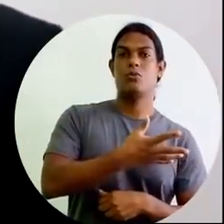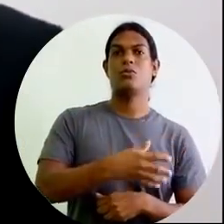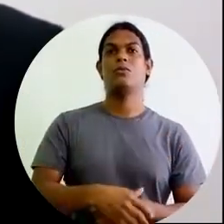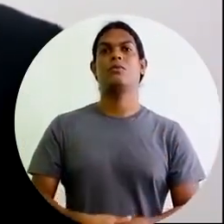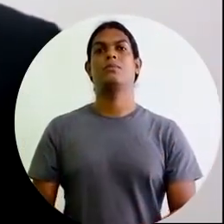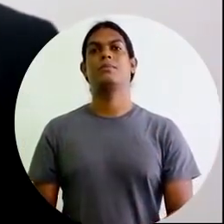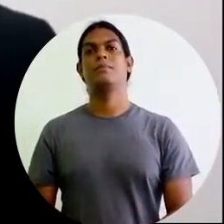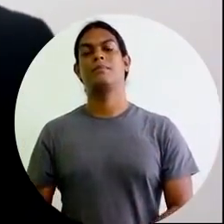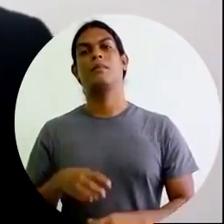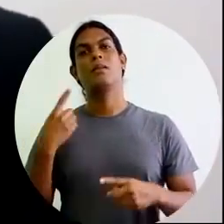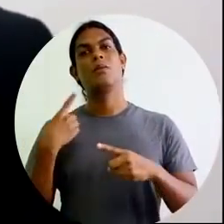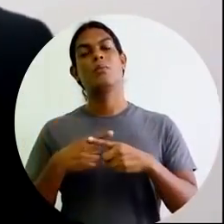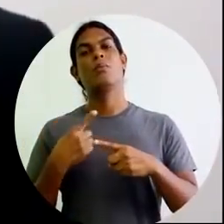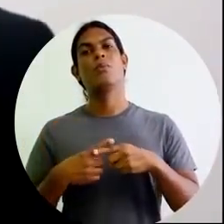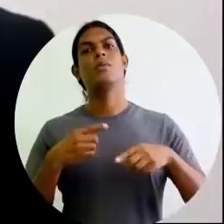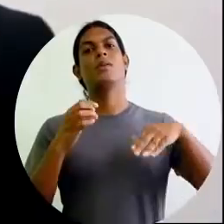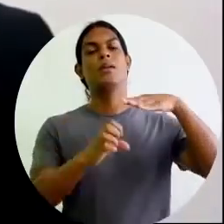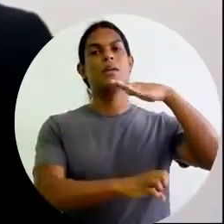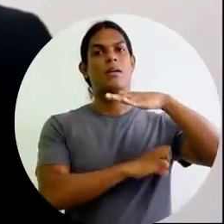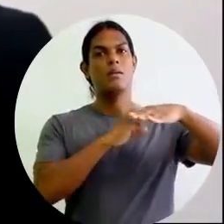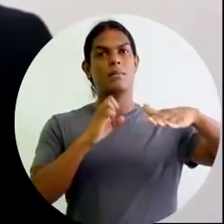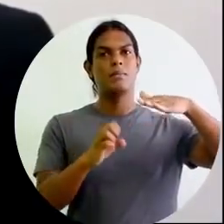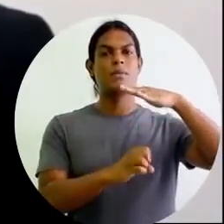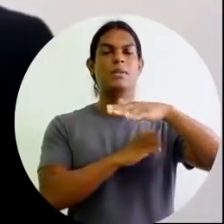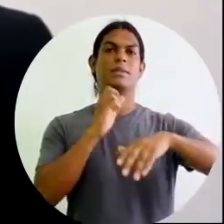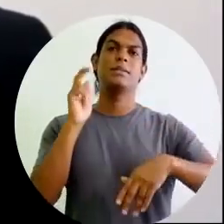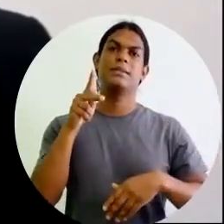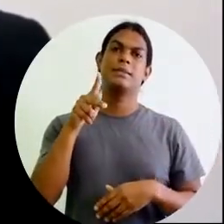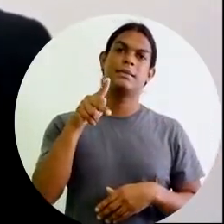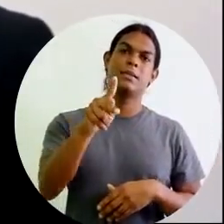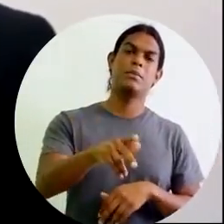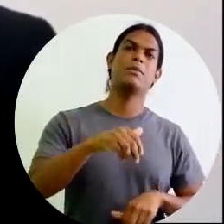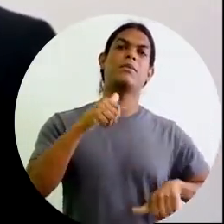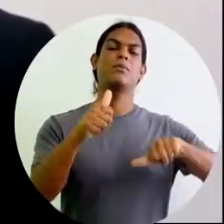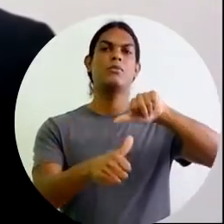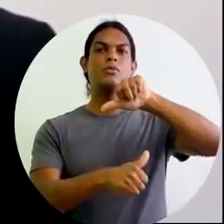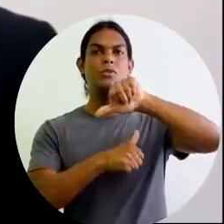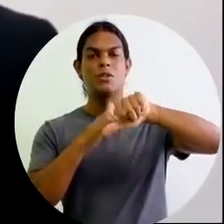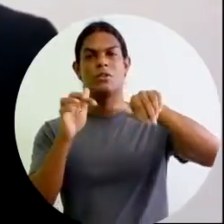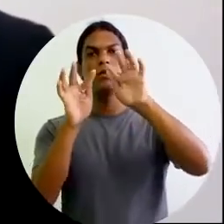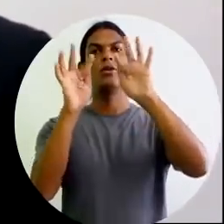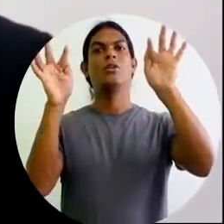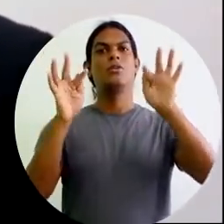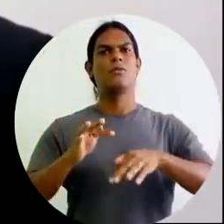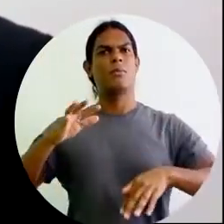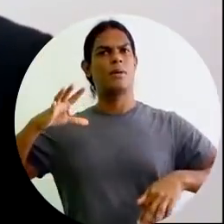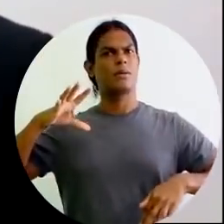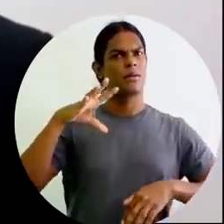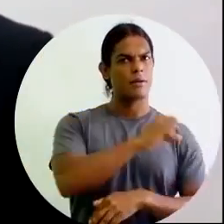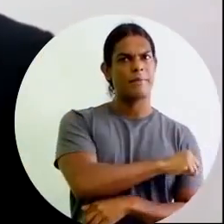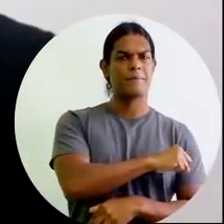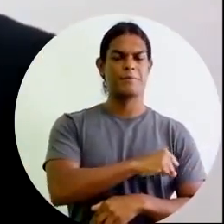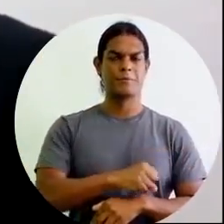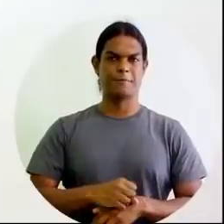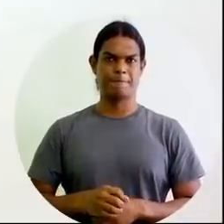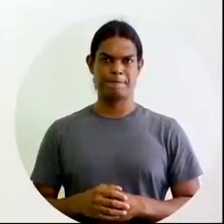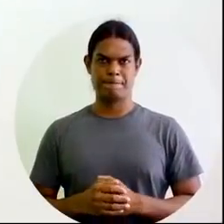e o porquê as organizações elas vêm mudando de uma forma muito